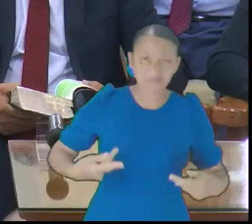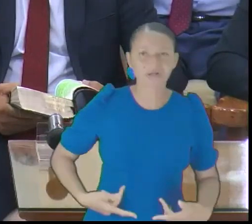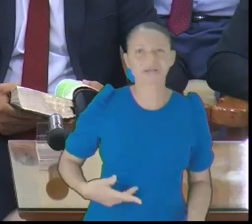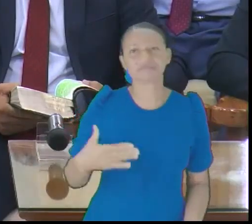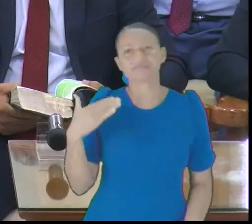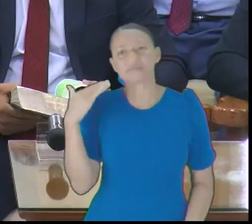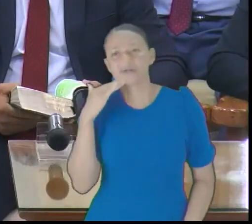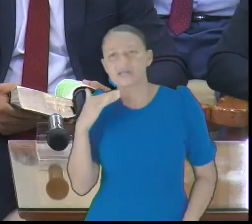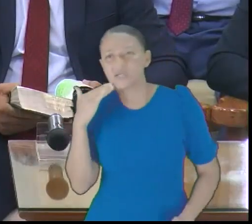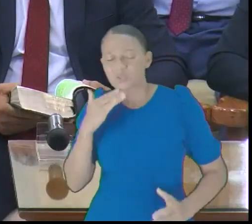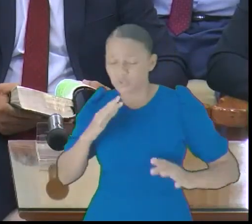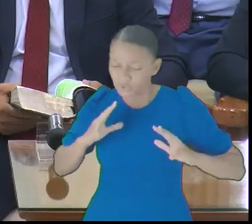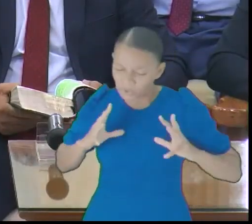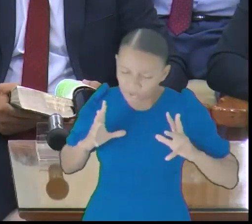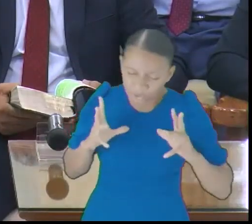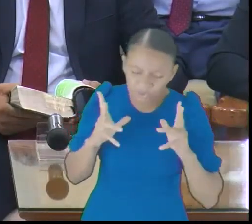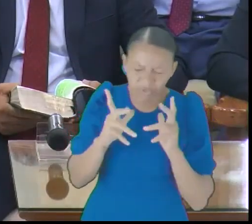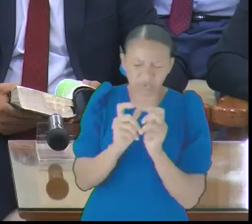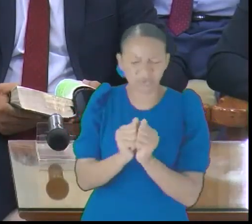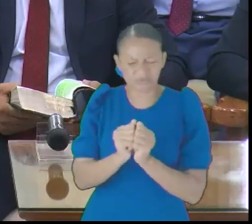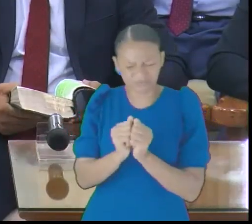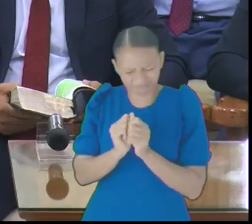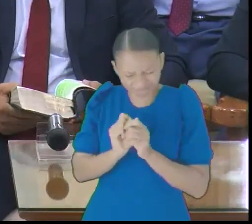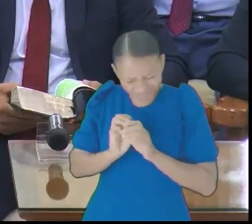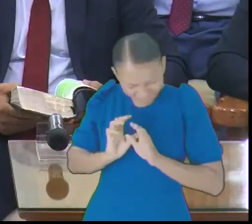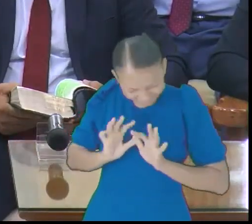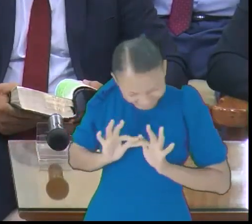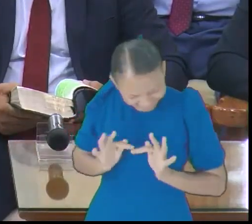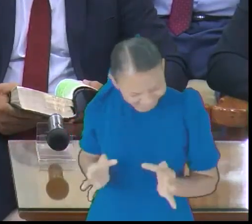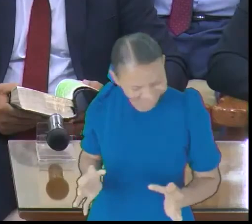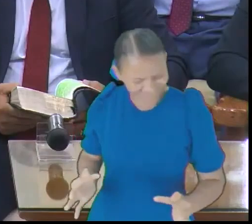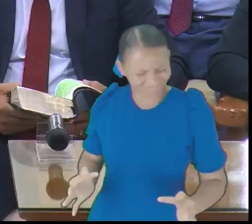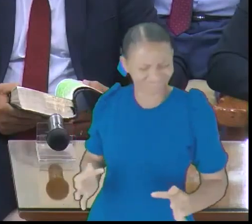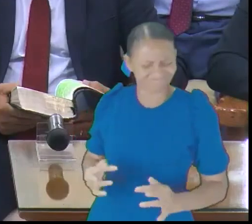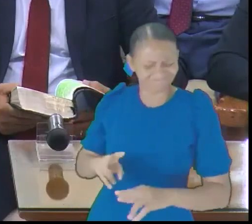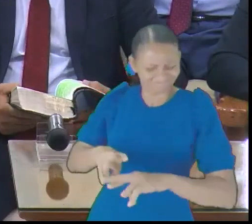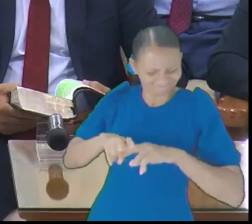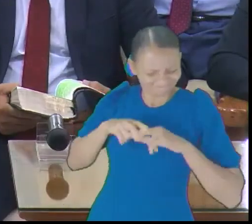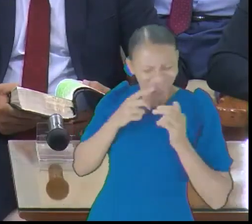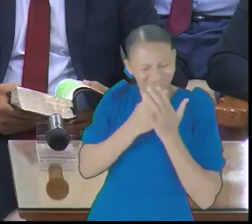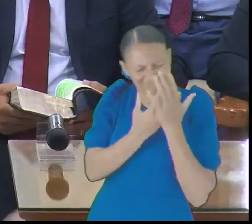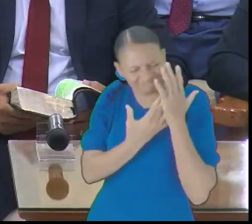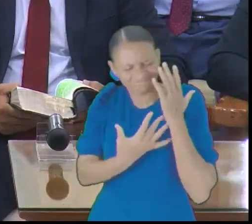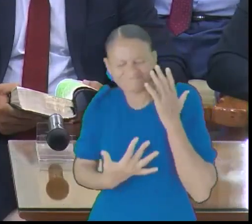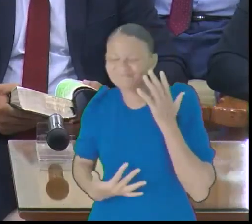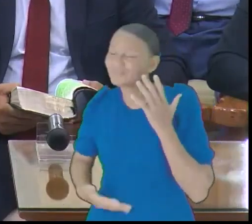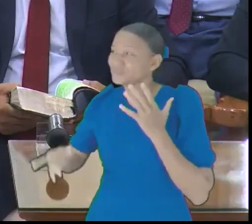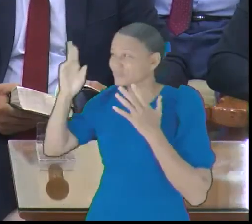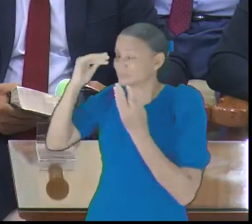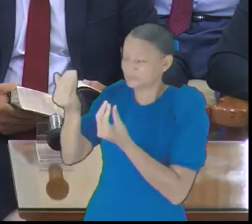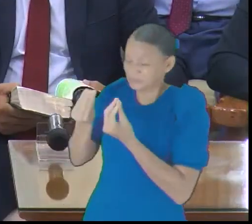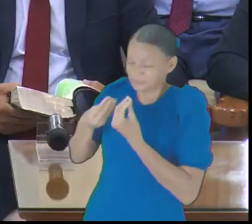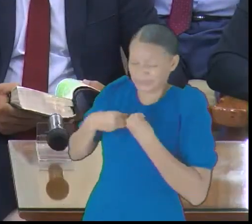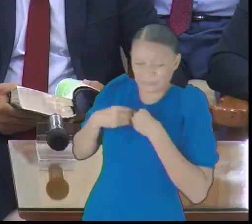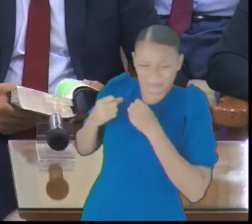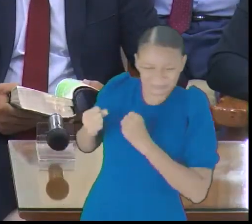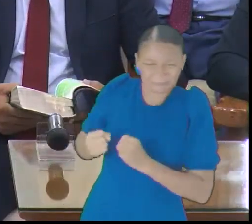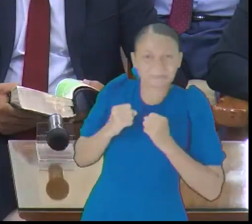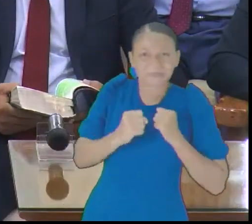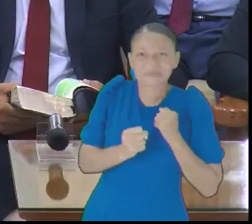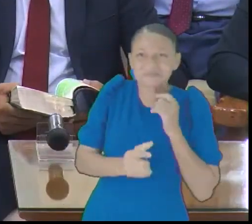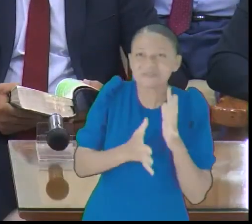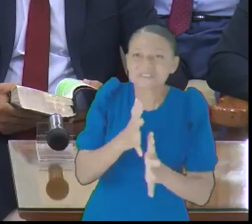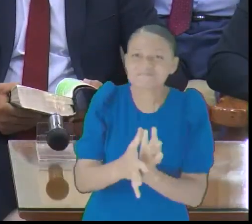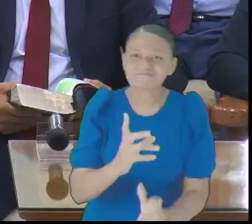Mas com toda a humildade, debaixo do sangue de Jesus, eu recebo de Deus a autoridade para dizer a